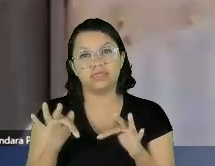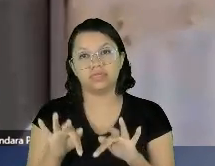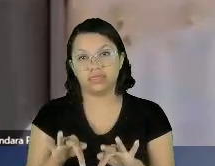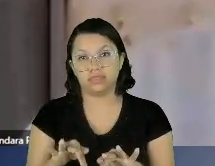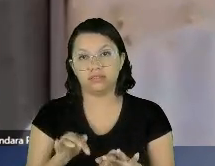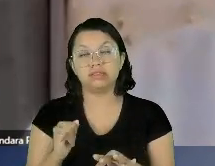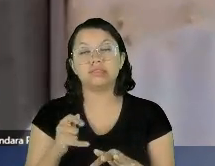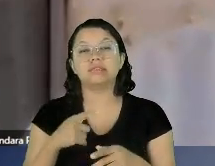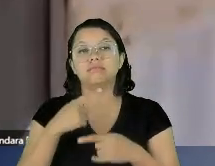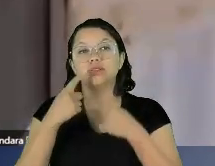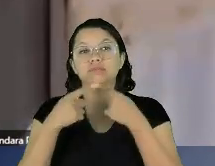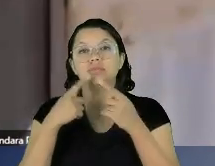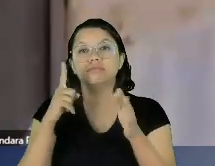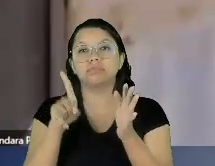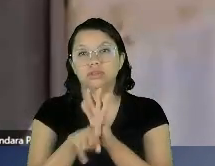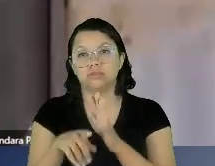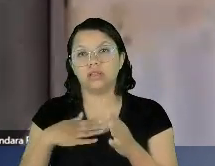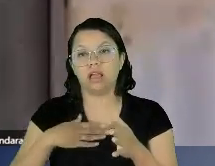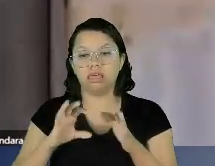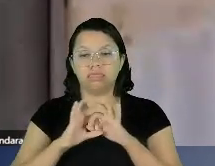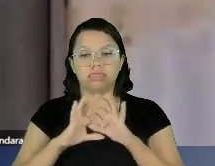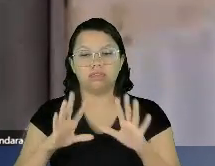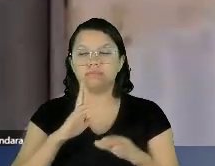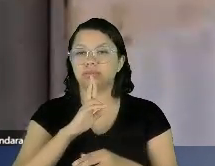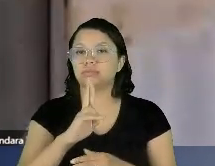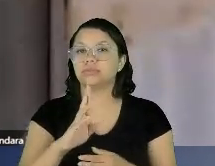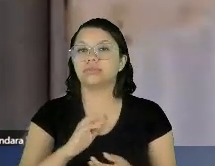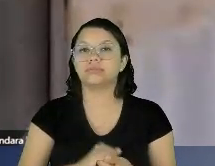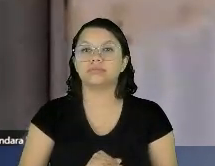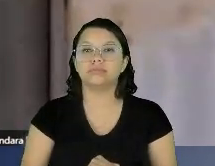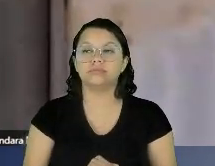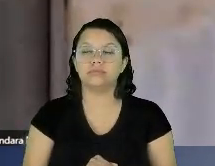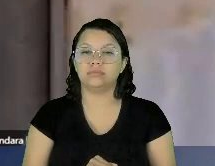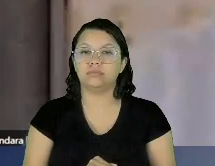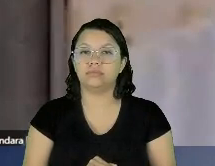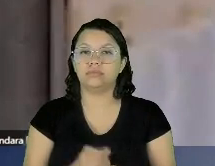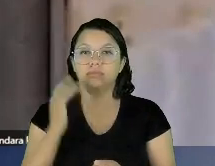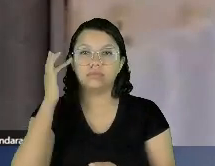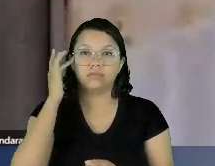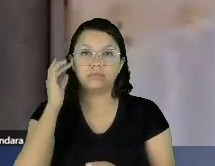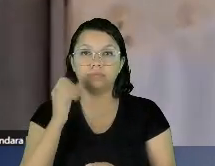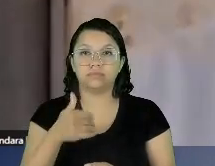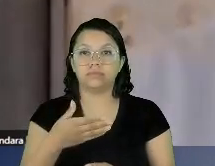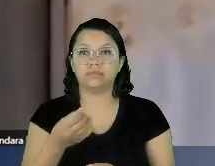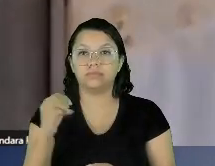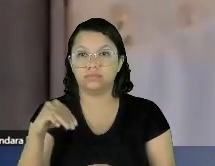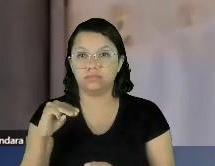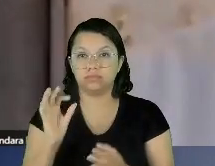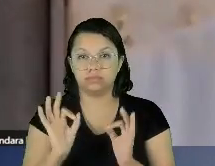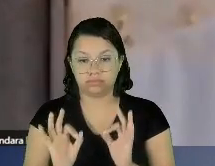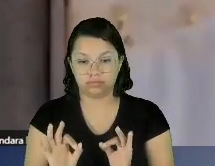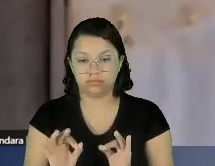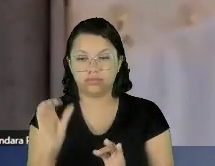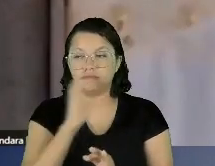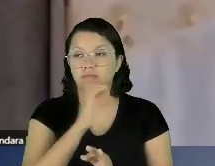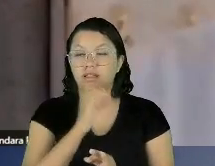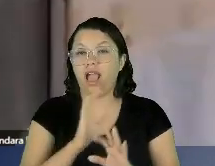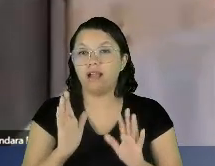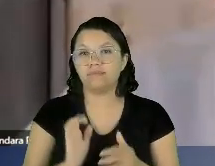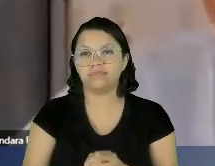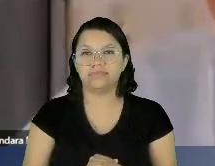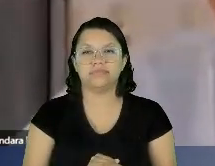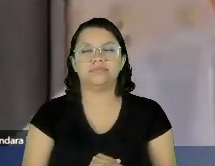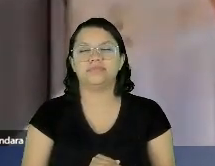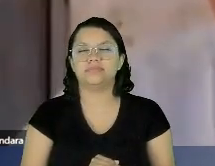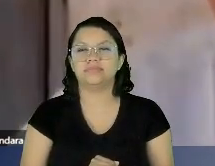por aqui e caso tenha alguma pergunta, eu estou à disposição para responder. Acho que foi os 10 minutos